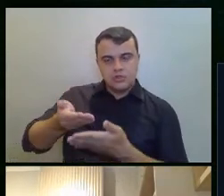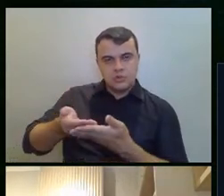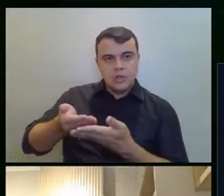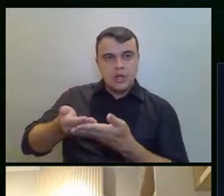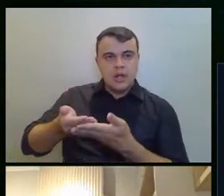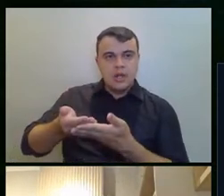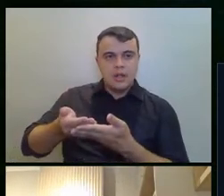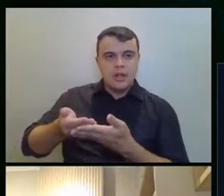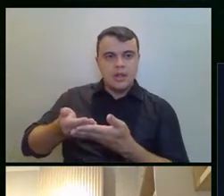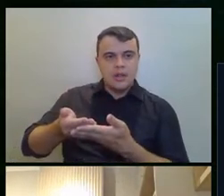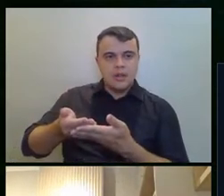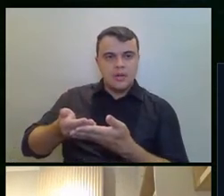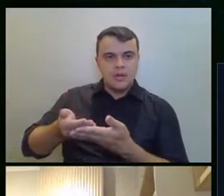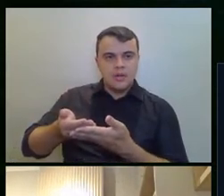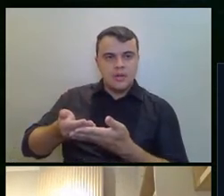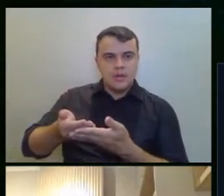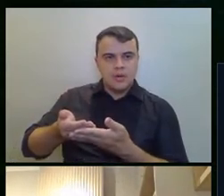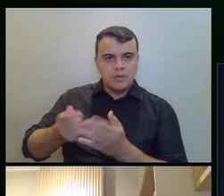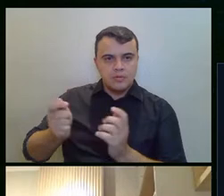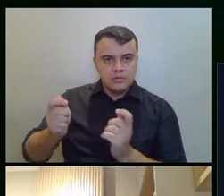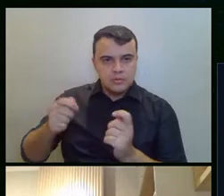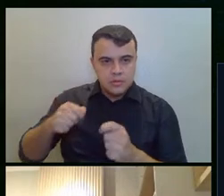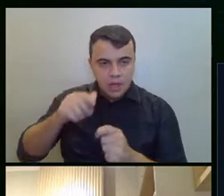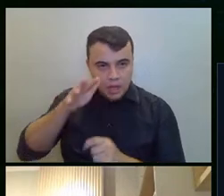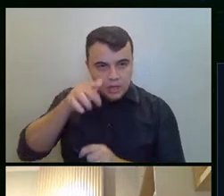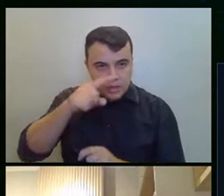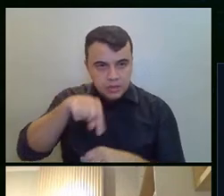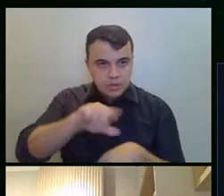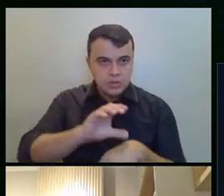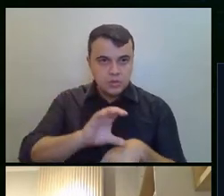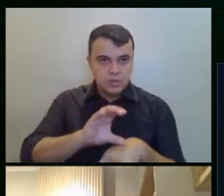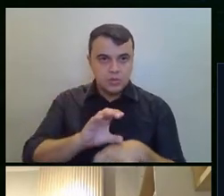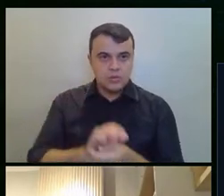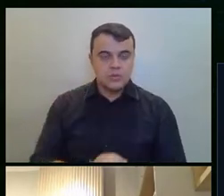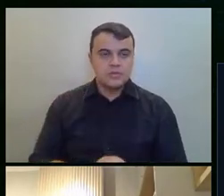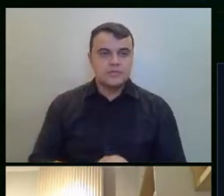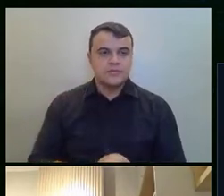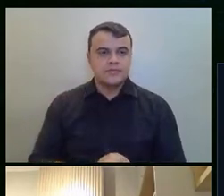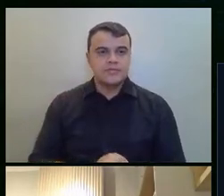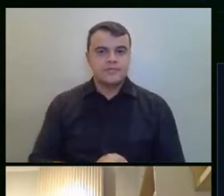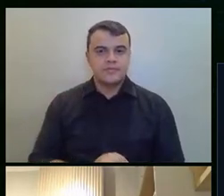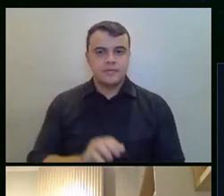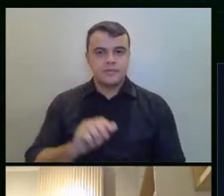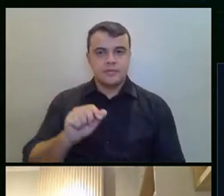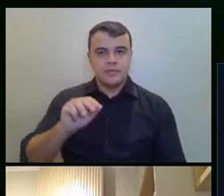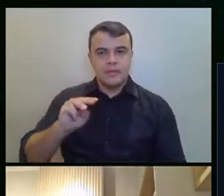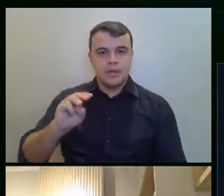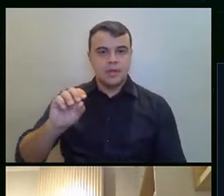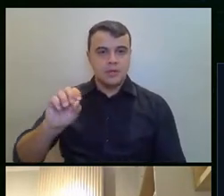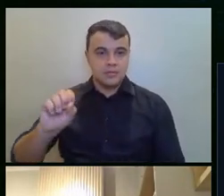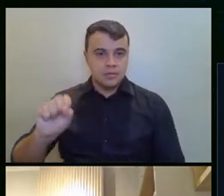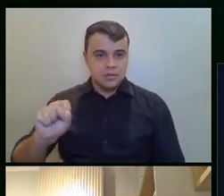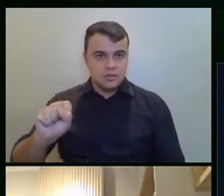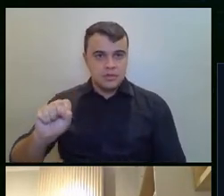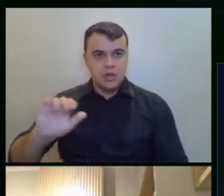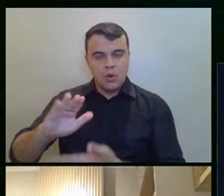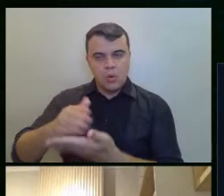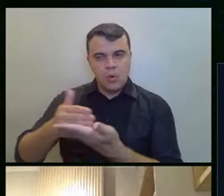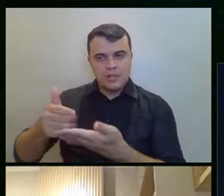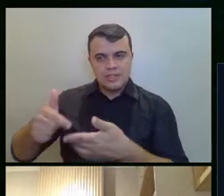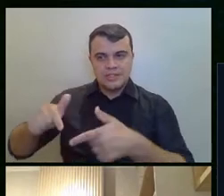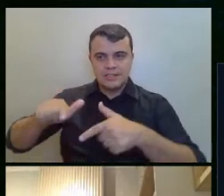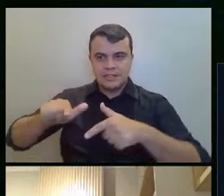arquiteto vale a pena eu assistir esse bootcamp então assim o ou qualquer certificação